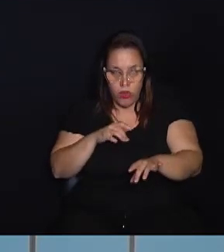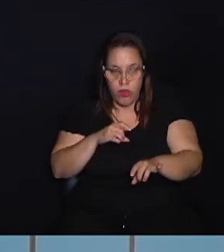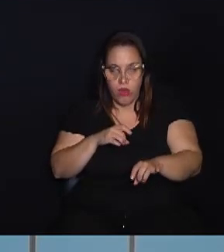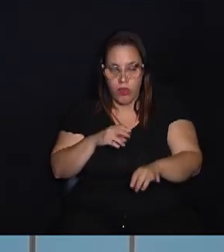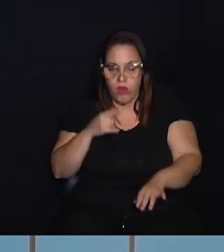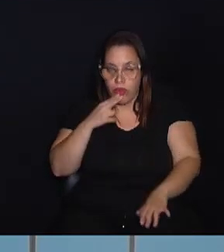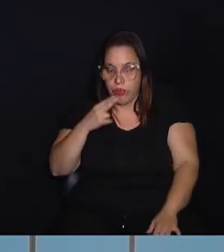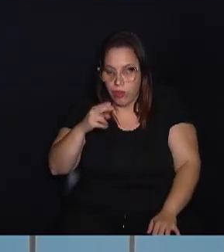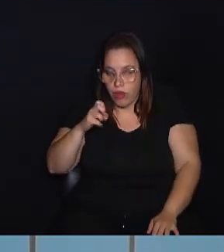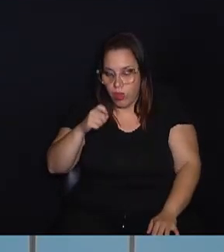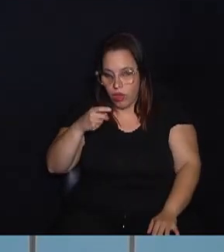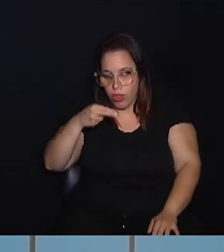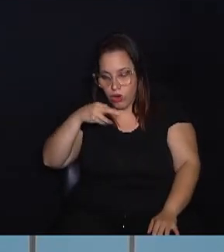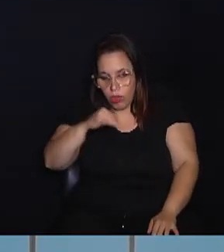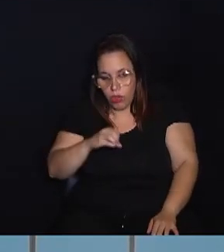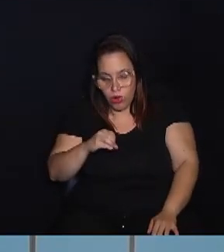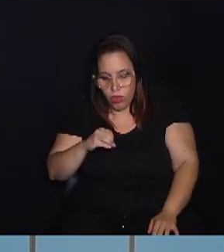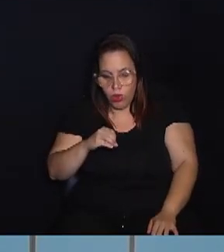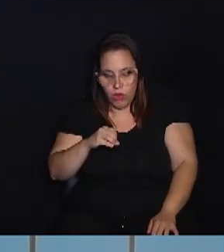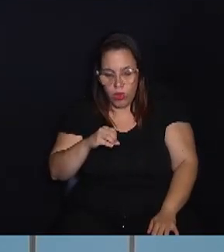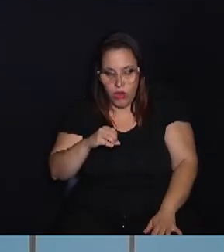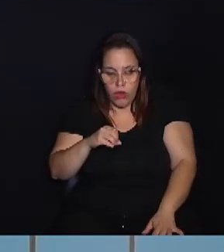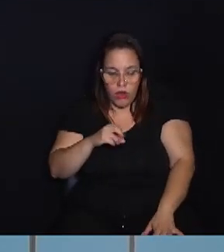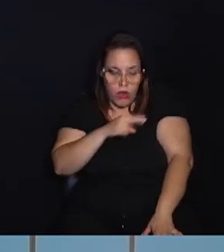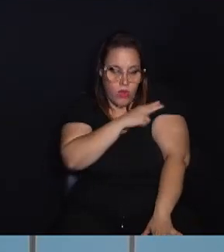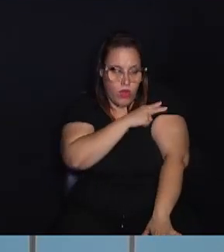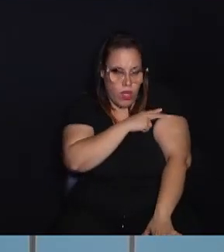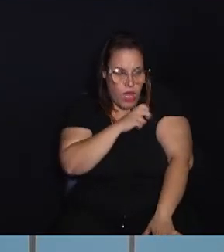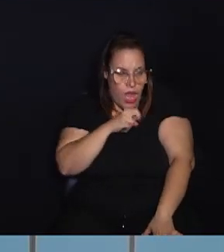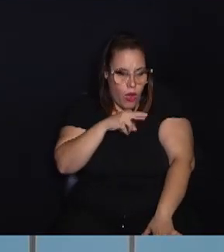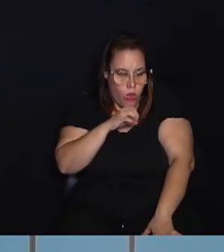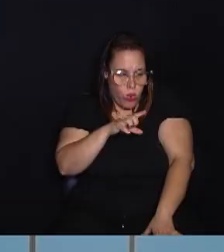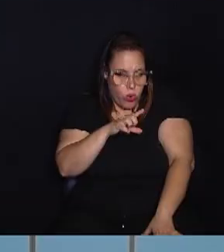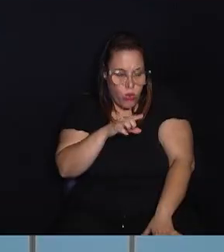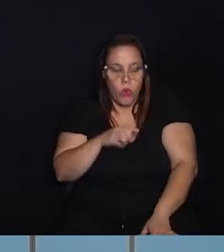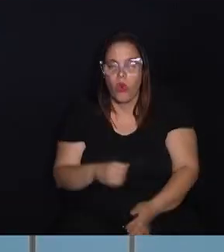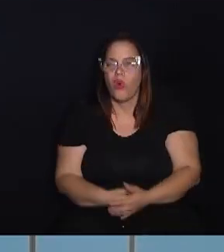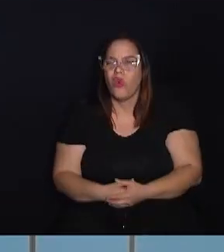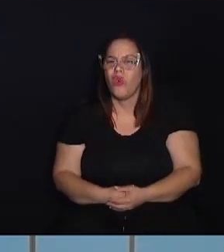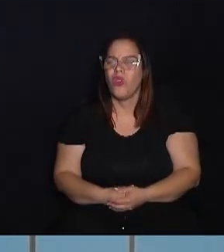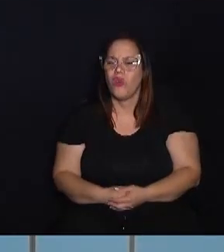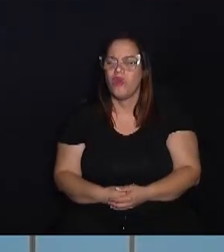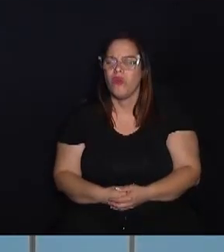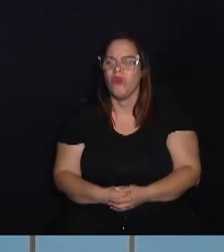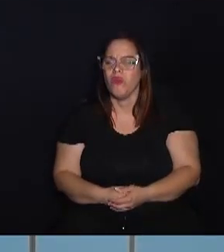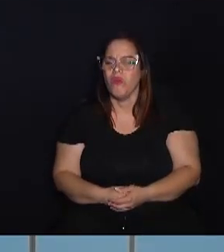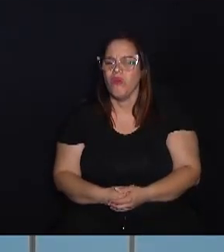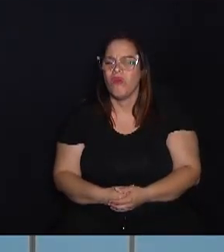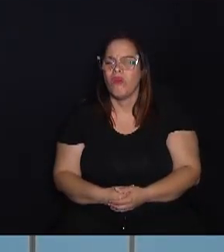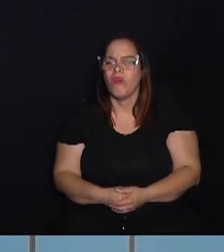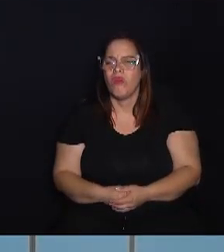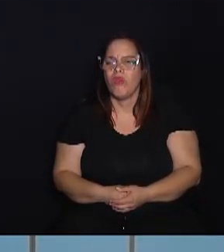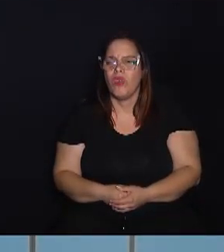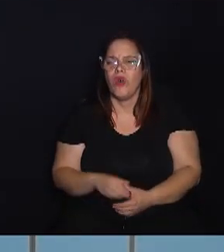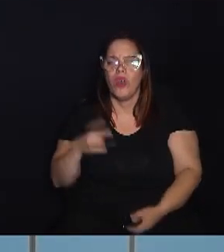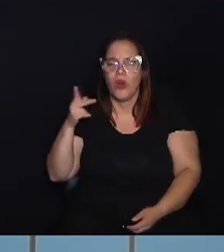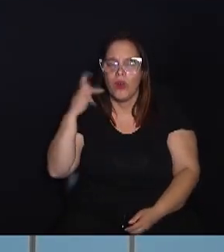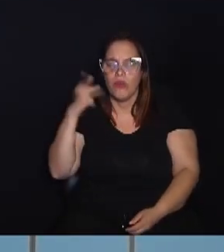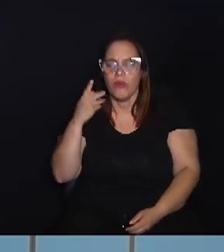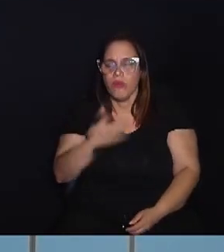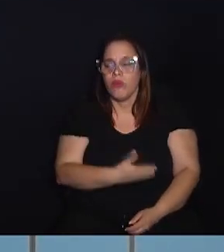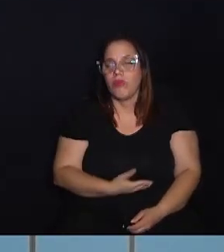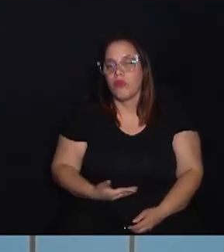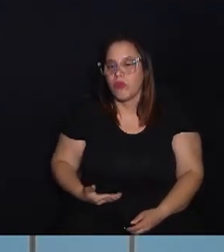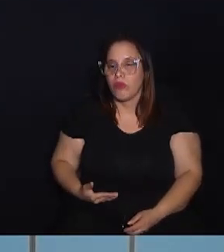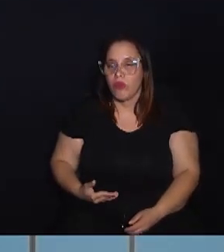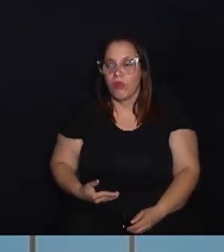cigarro eletrônico, sobre álcool, sobre descriminalização das drogas, painel sobre políticas públicas,